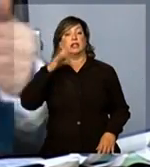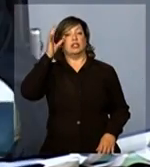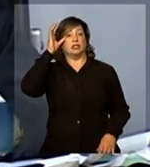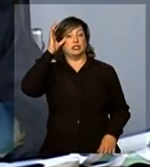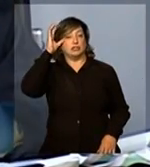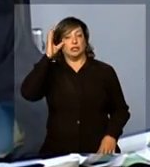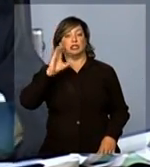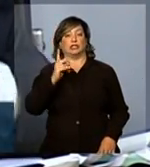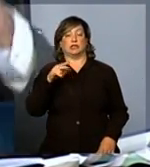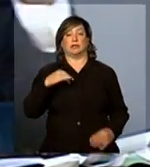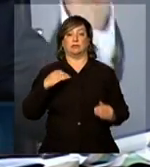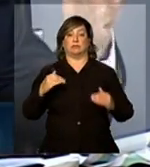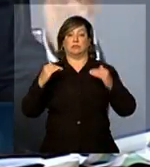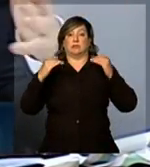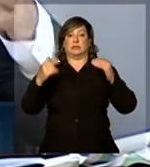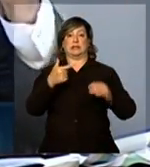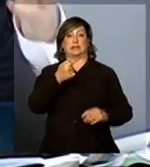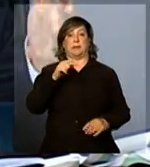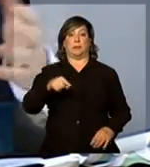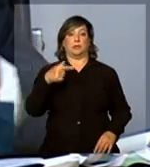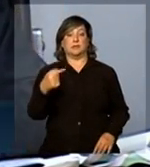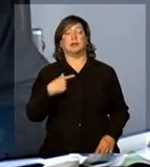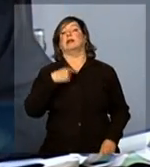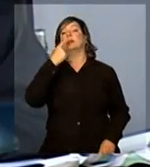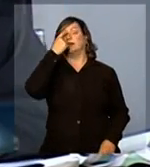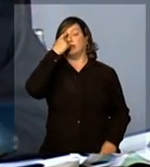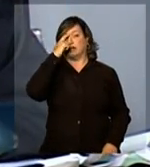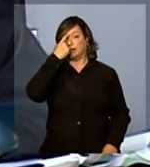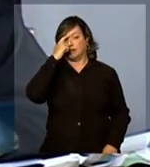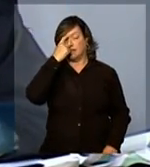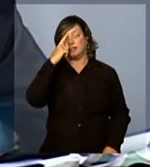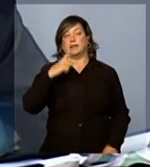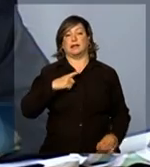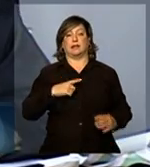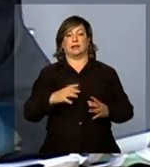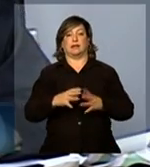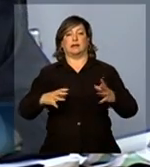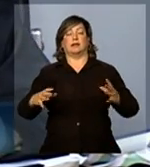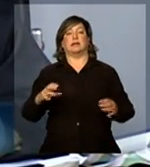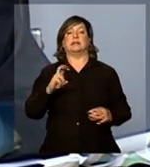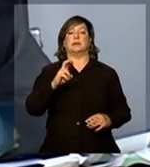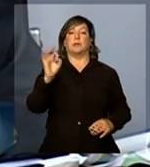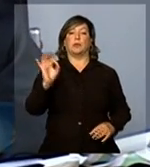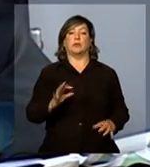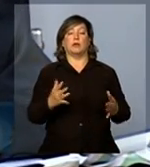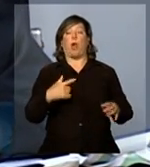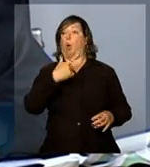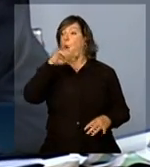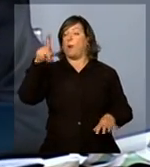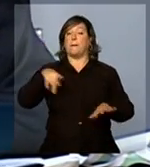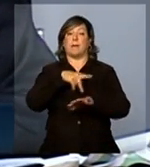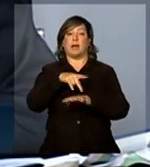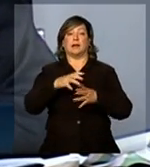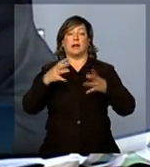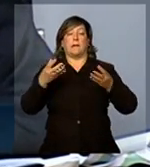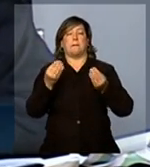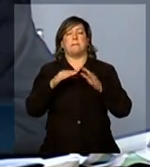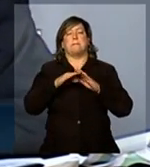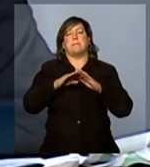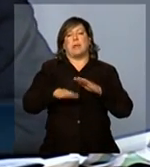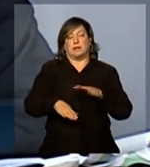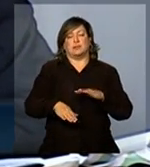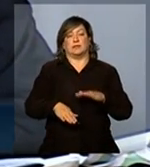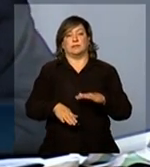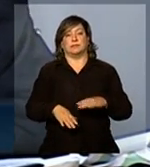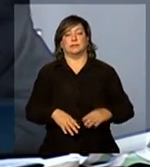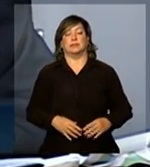crescendo 7,7%, a Índia crescendo em torno de 5% e outros países crescendo muito menos. Então,